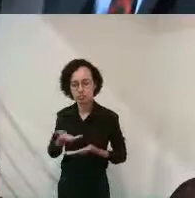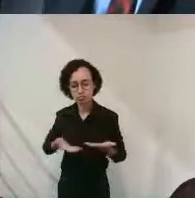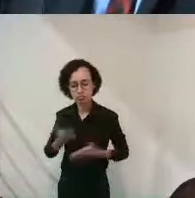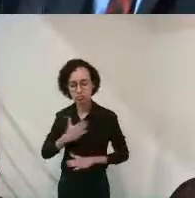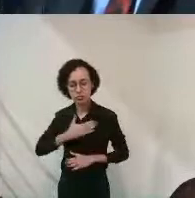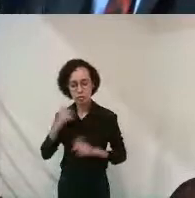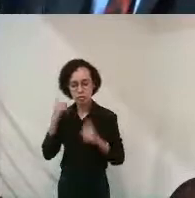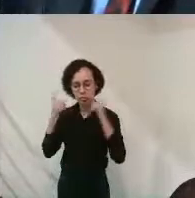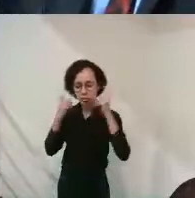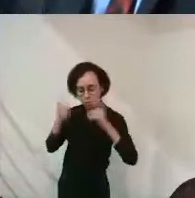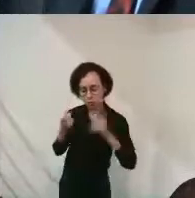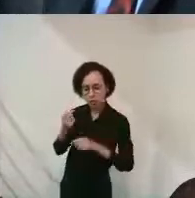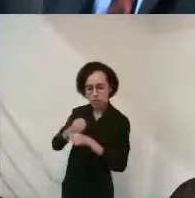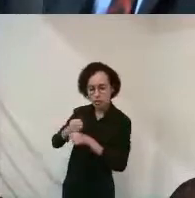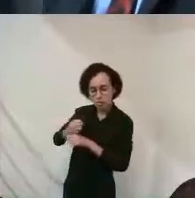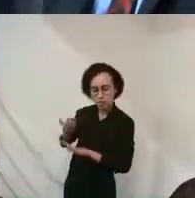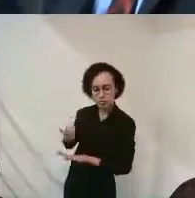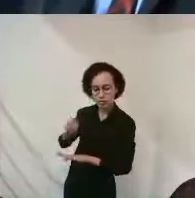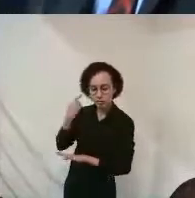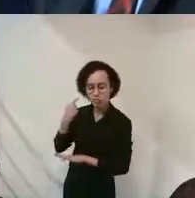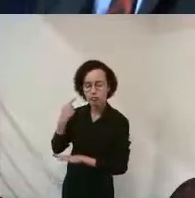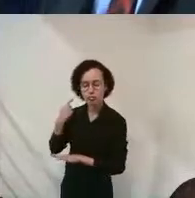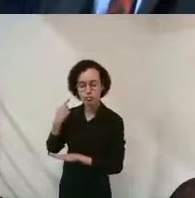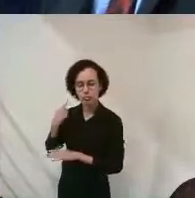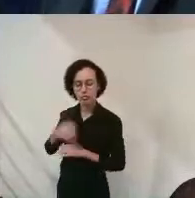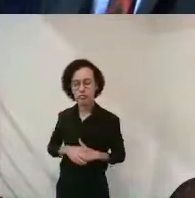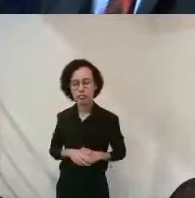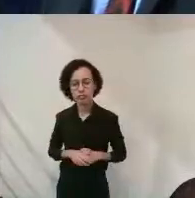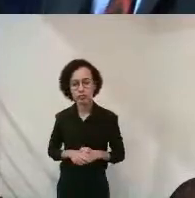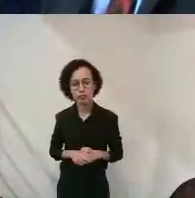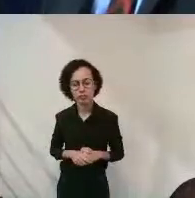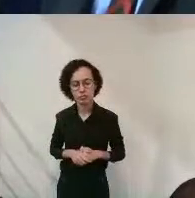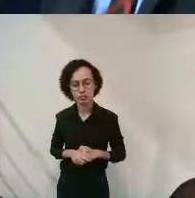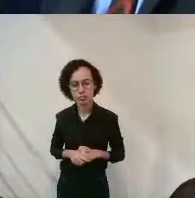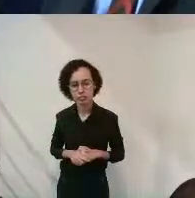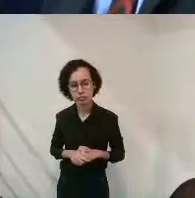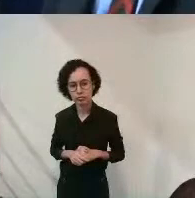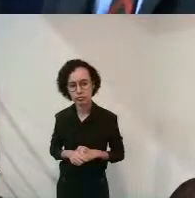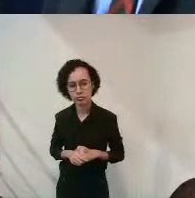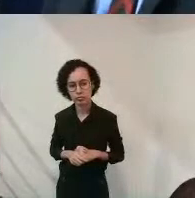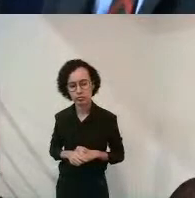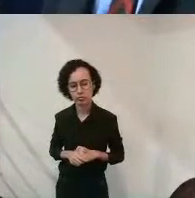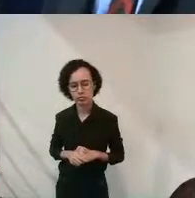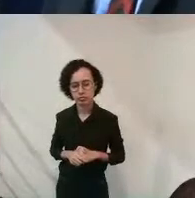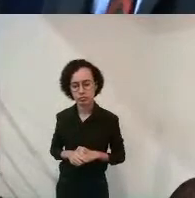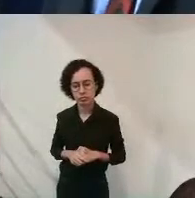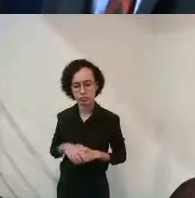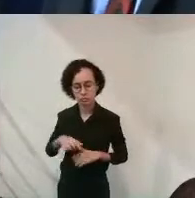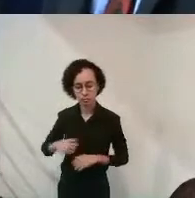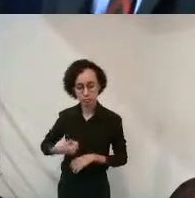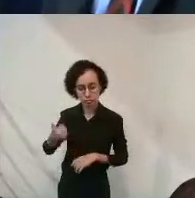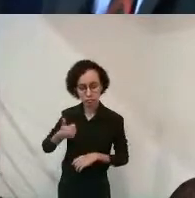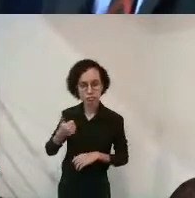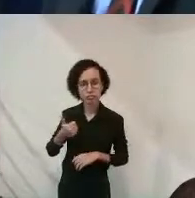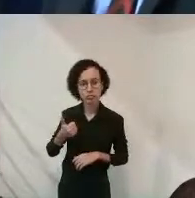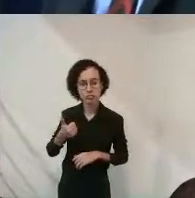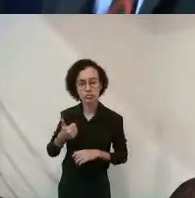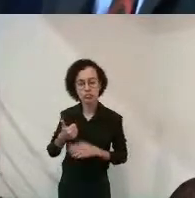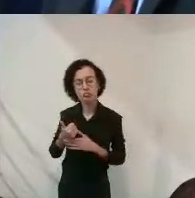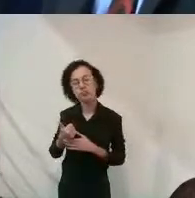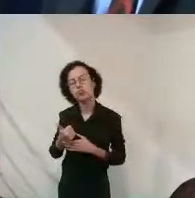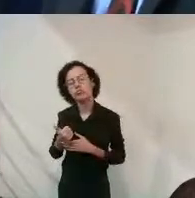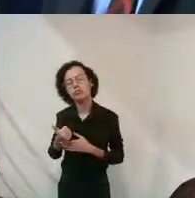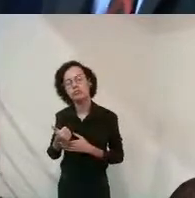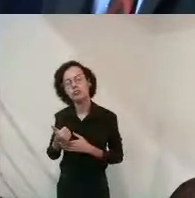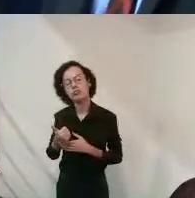preocupação que eu tenho há alguns anos, que é sobre resíduos sólidos. E aqui, primeiramente, na nossa